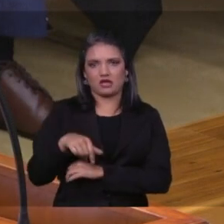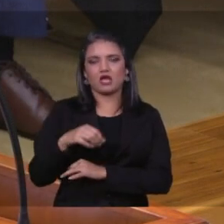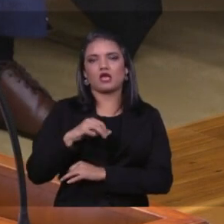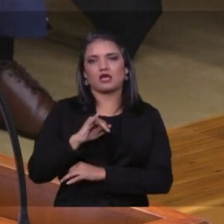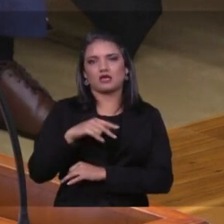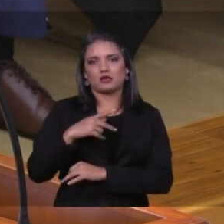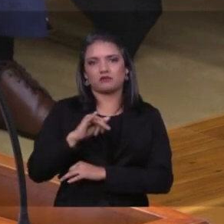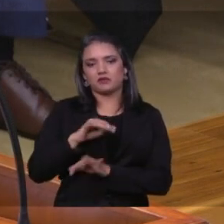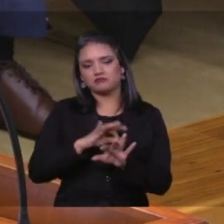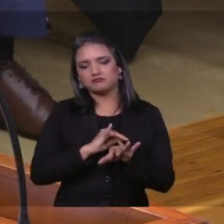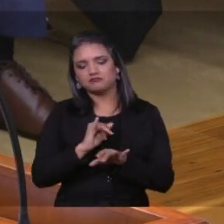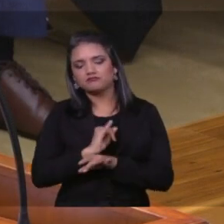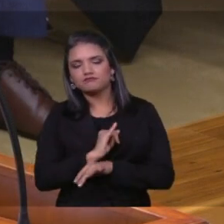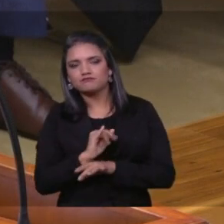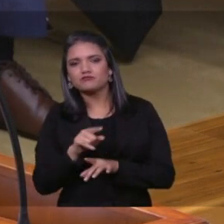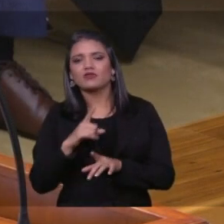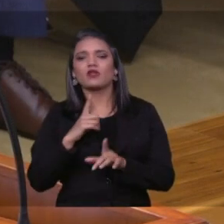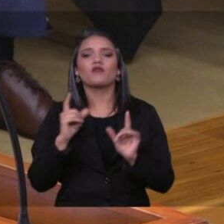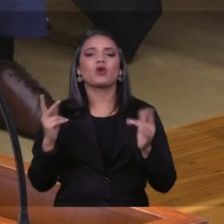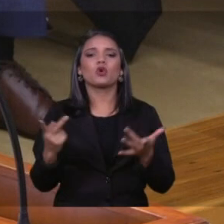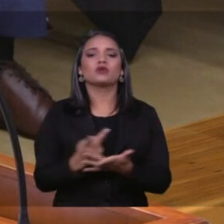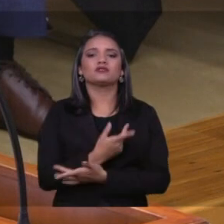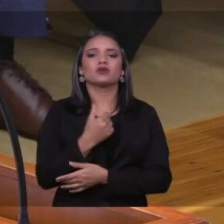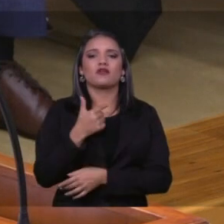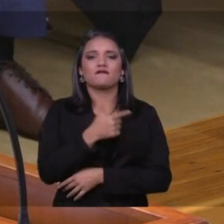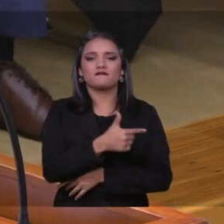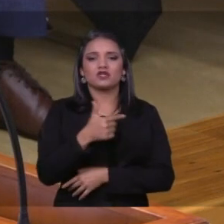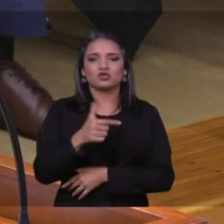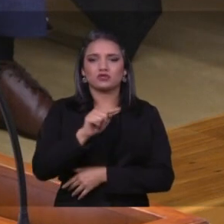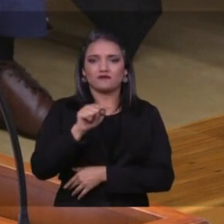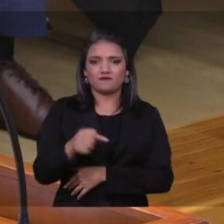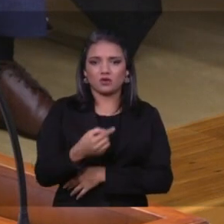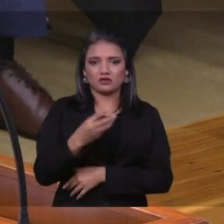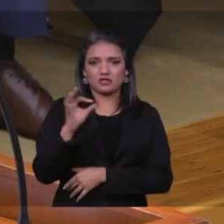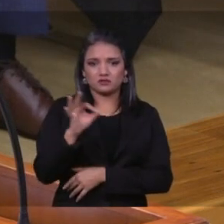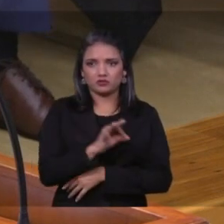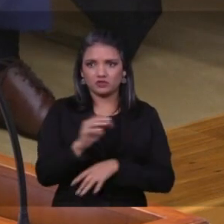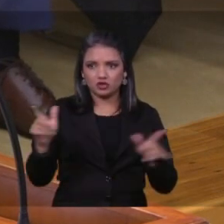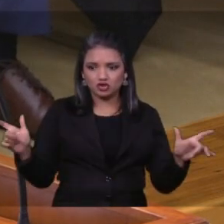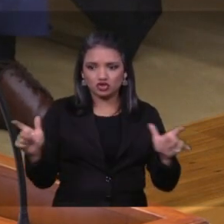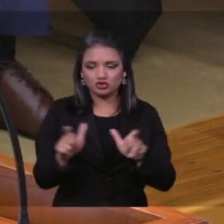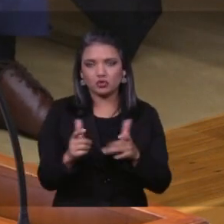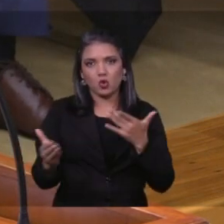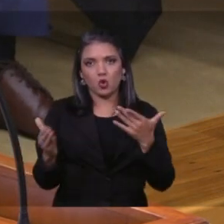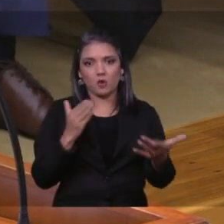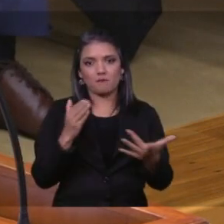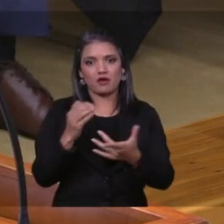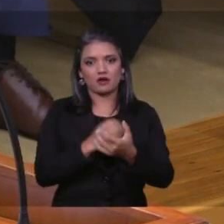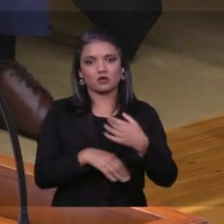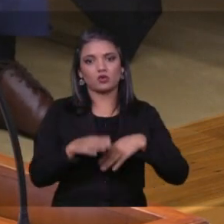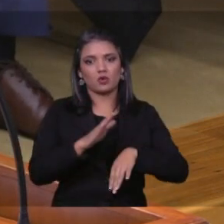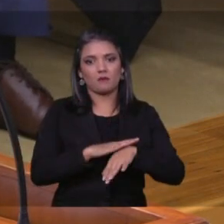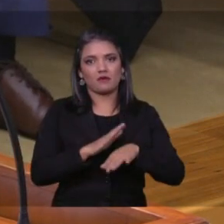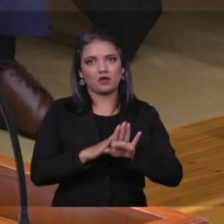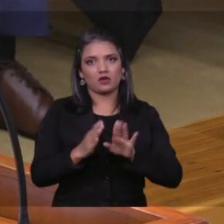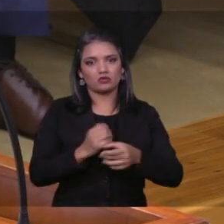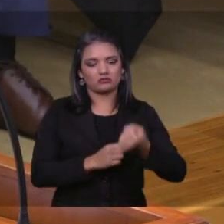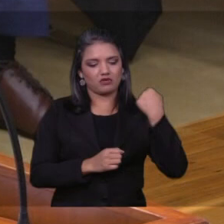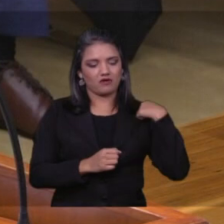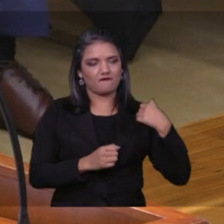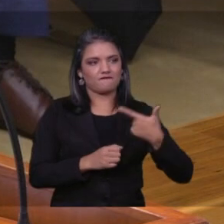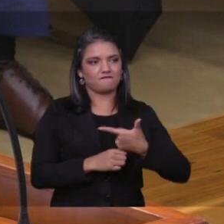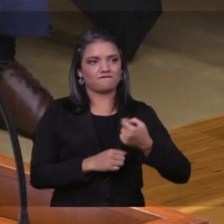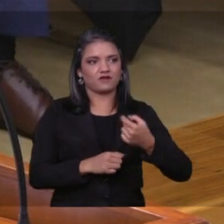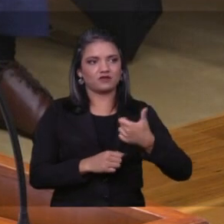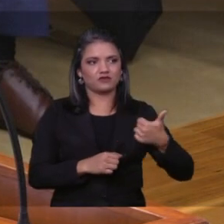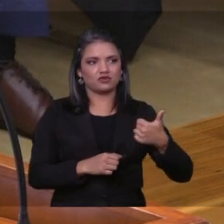INPE, houve queda de 22,3% da taxa de desmatamento em relação ao período anterior, o ciclo 2021-2022.